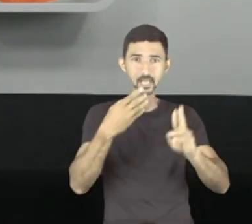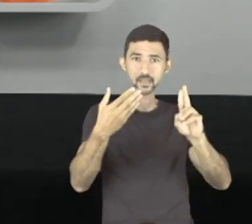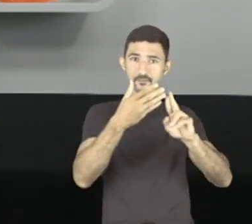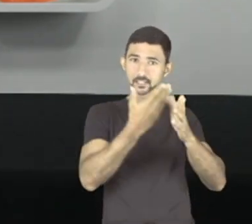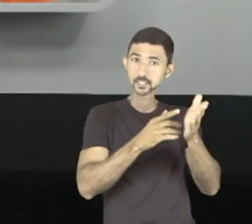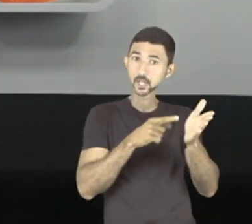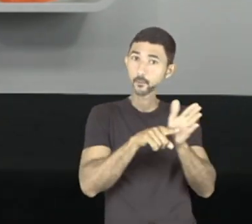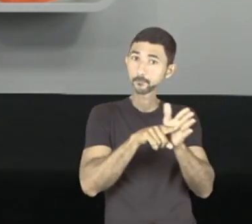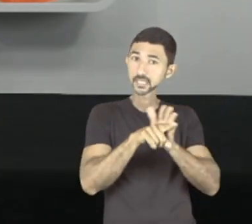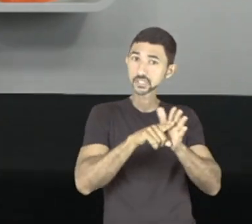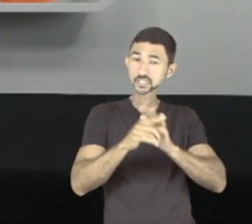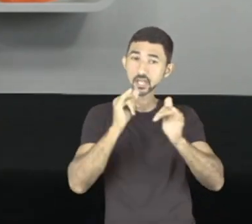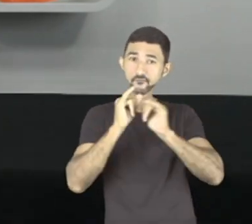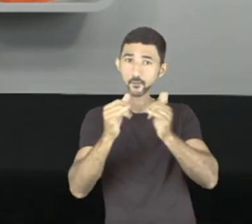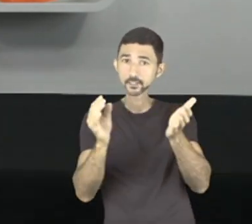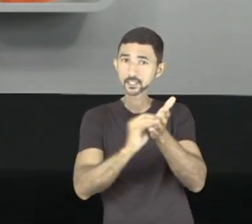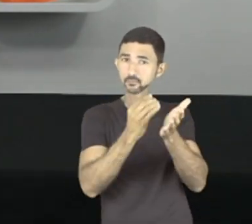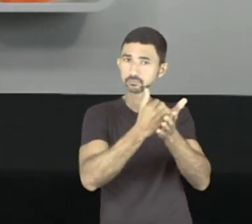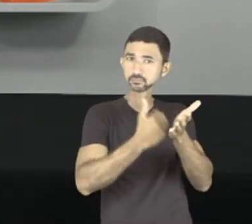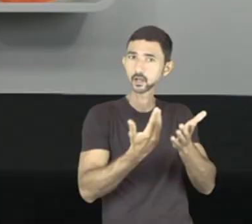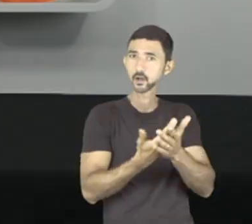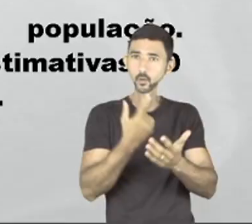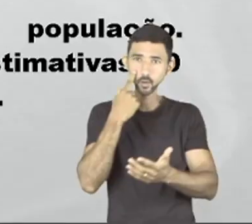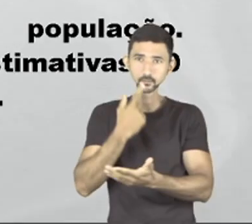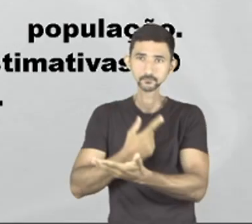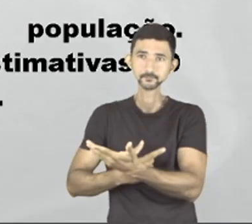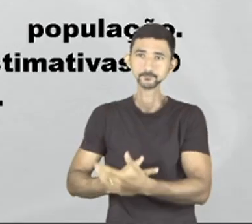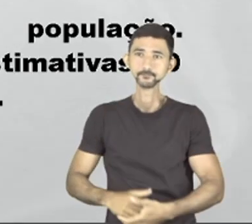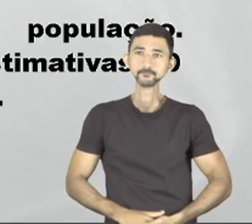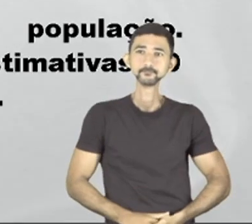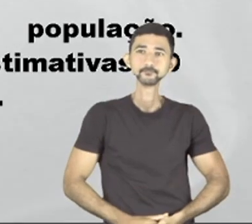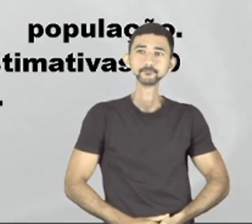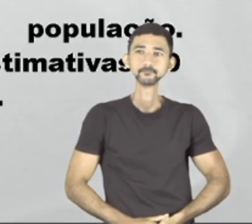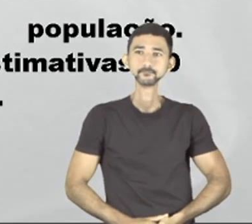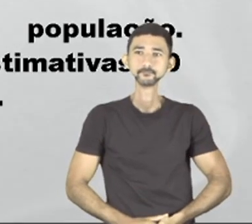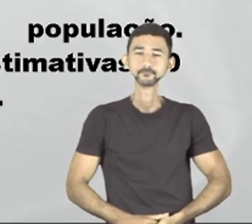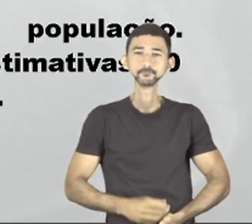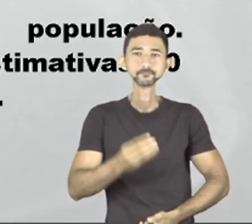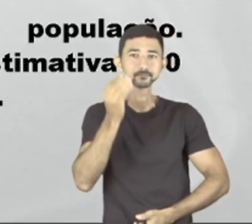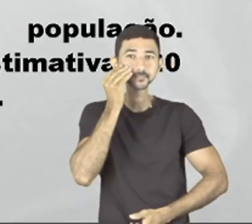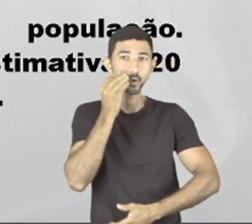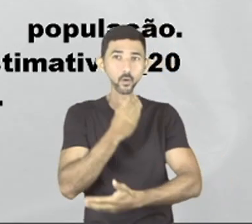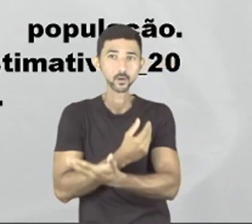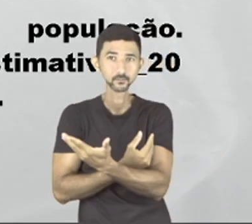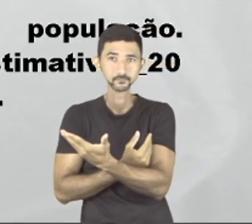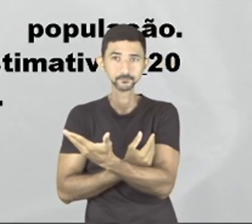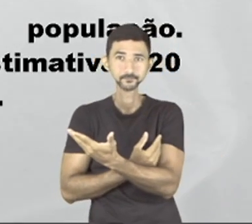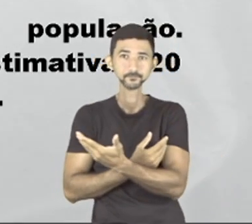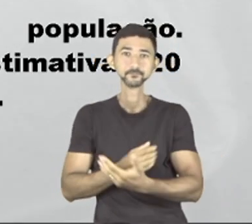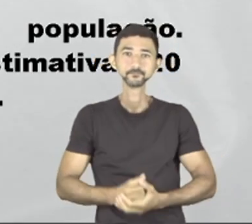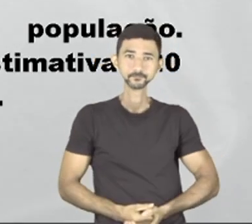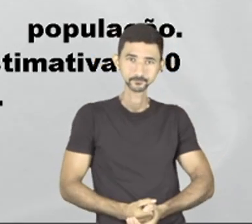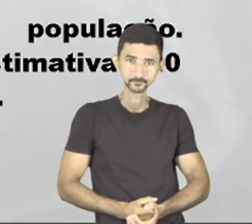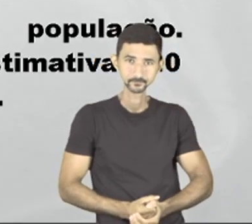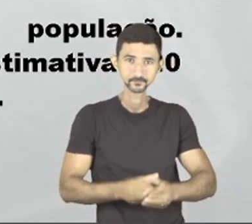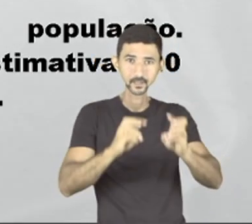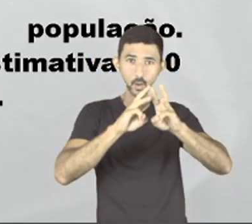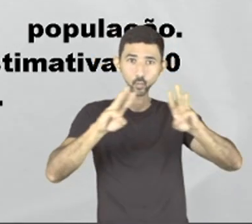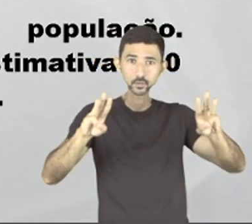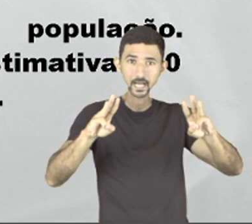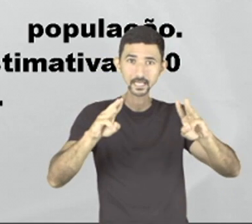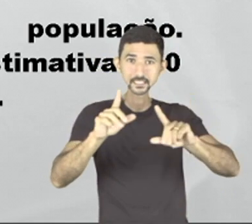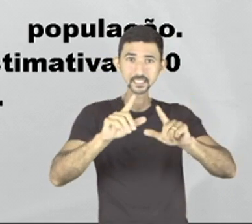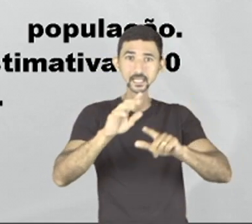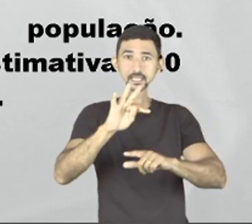onde eu pesquisei as informações sobre a nossa aula de hoje. Observem aqui. No site da TV Brasil, o estado